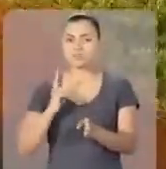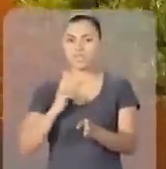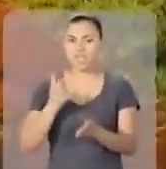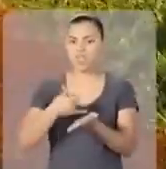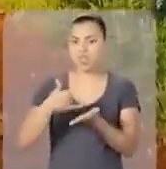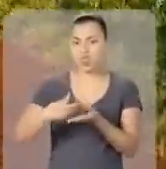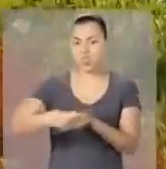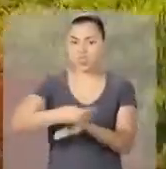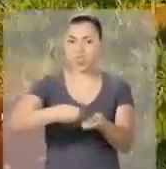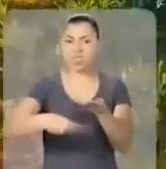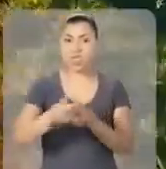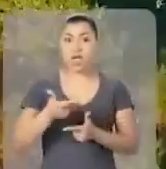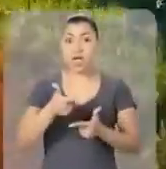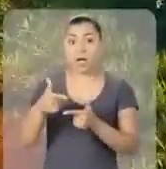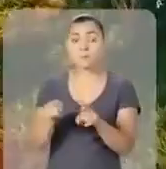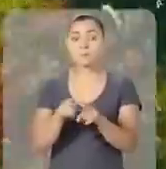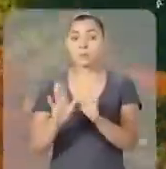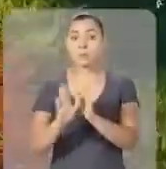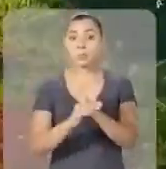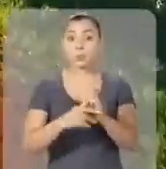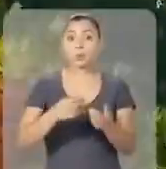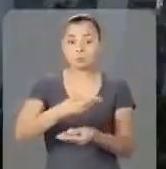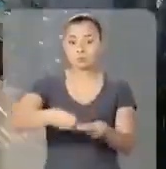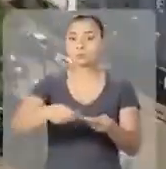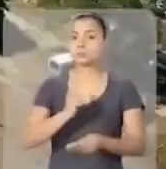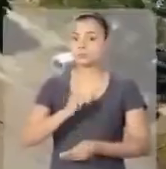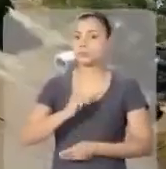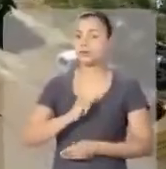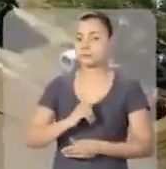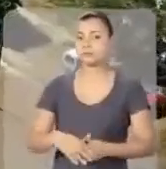entra droga, arma, contrabando.